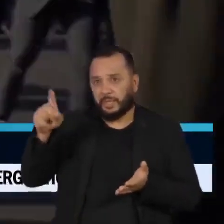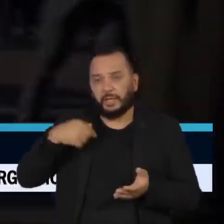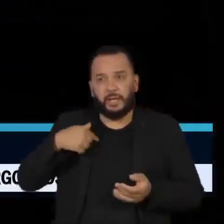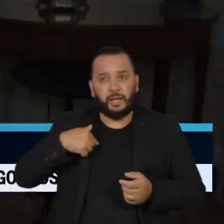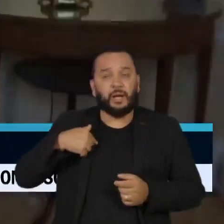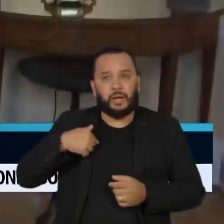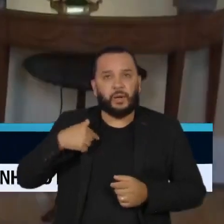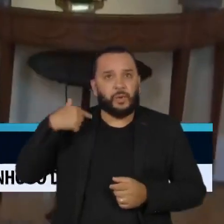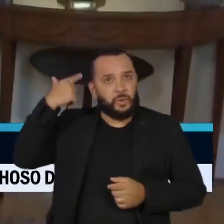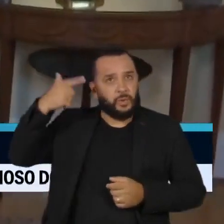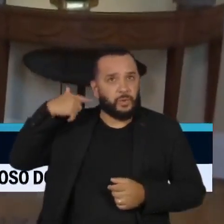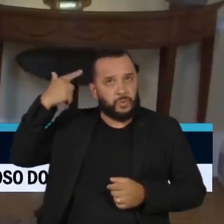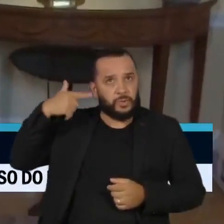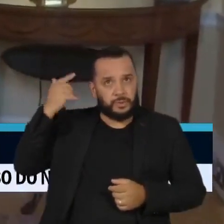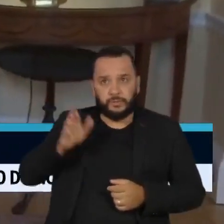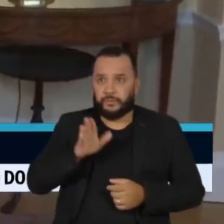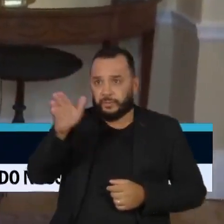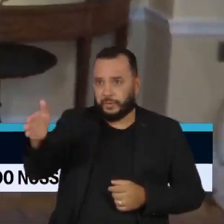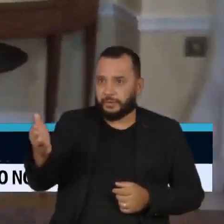Londres.